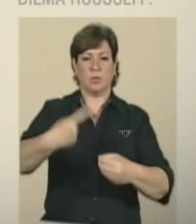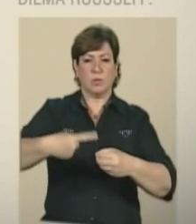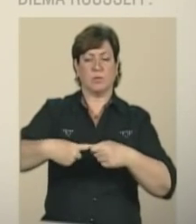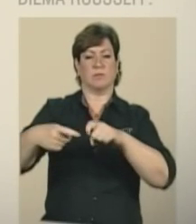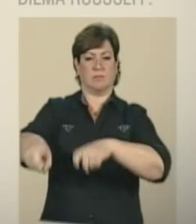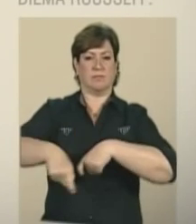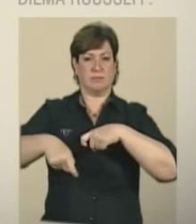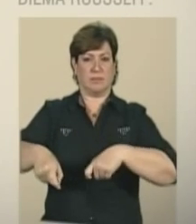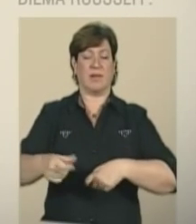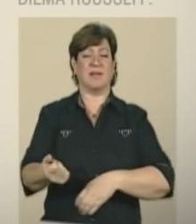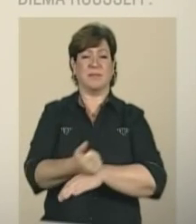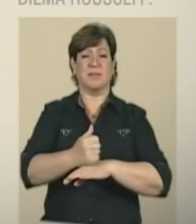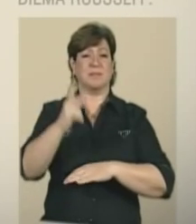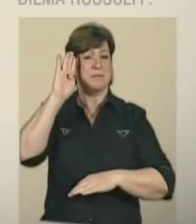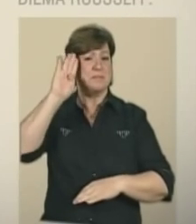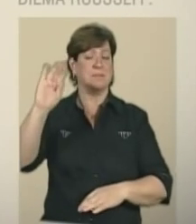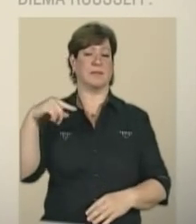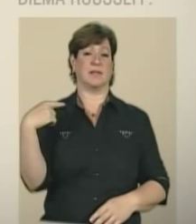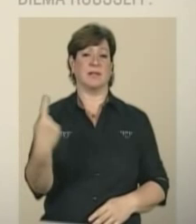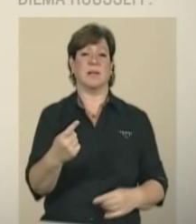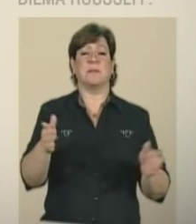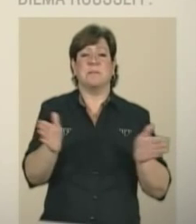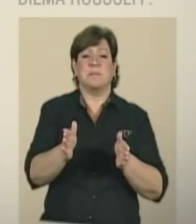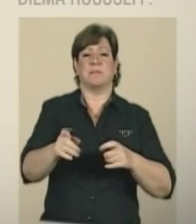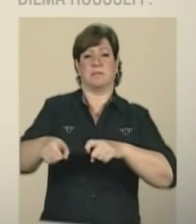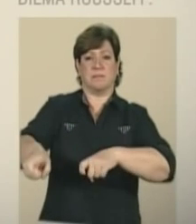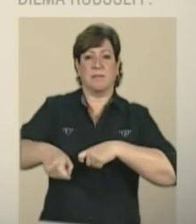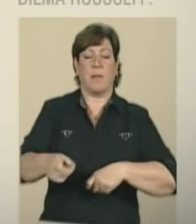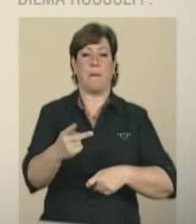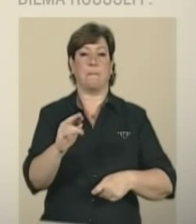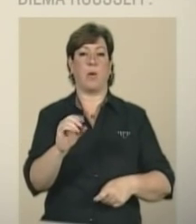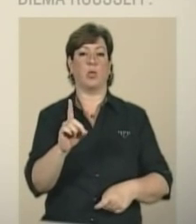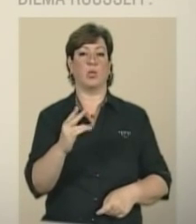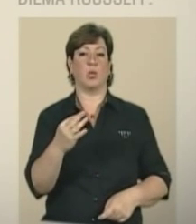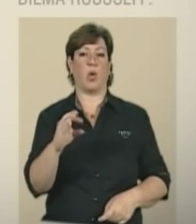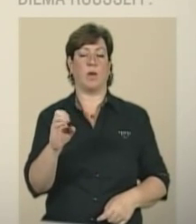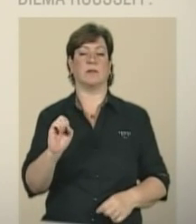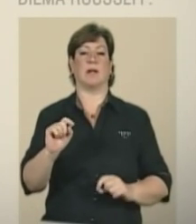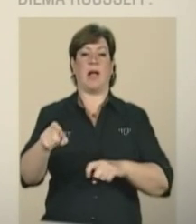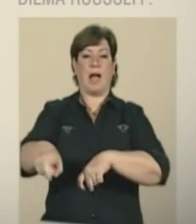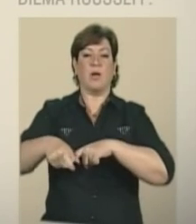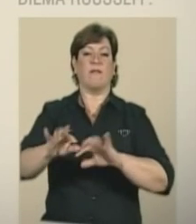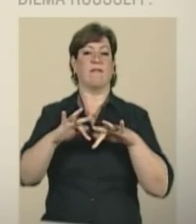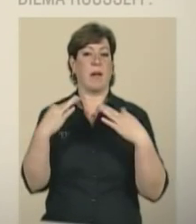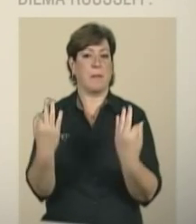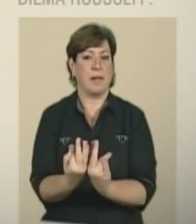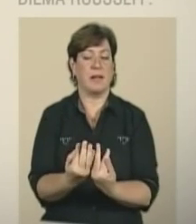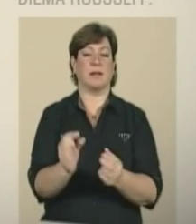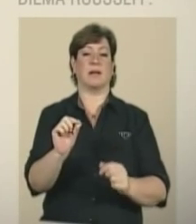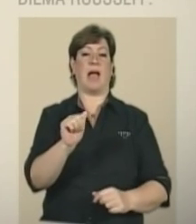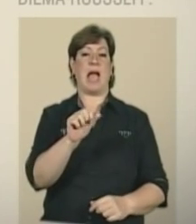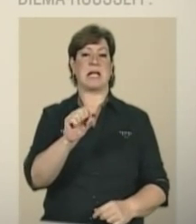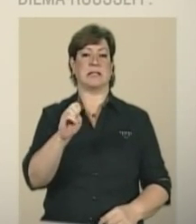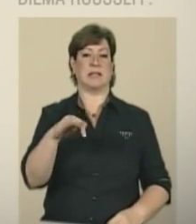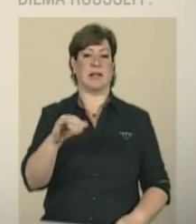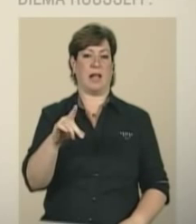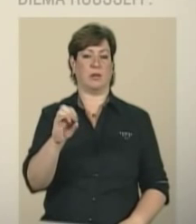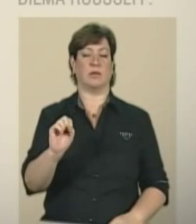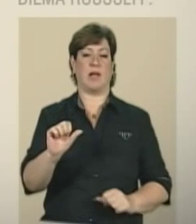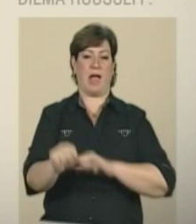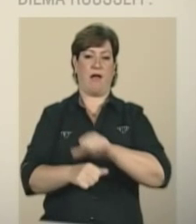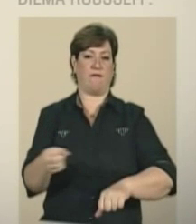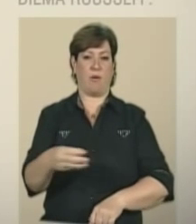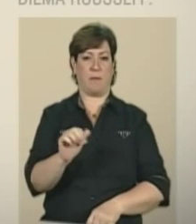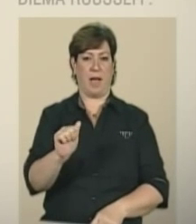Luciano Os Pequenos agricultores os produtores da Agricultura Familiar os assentados da reforma agrária e as